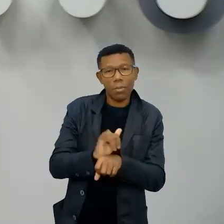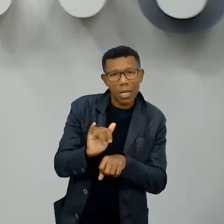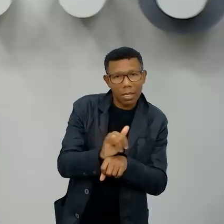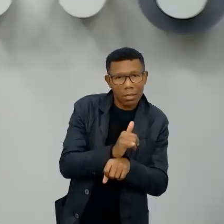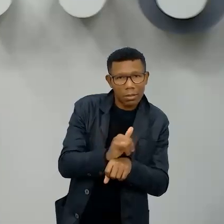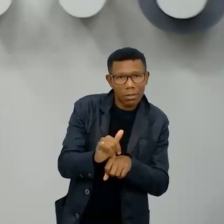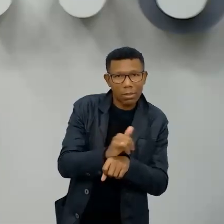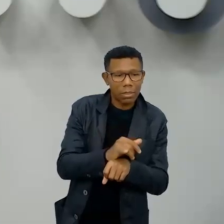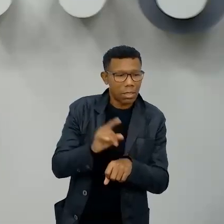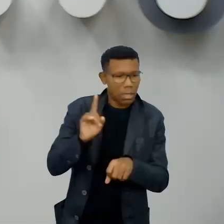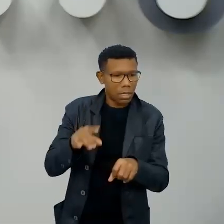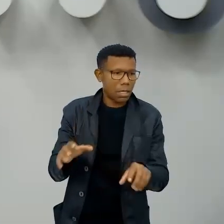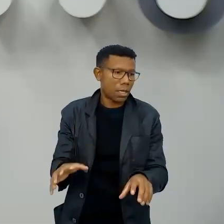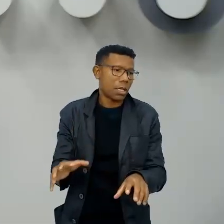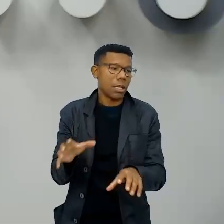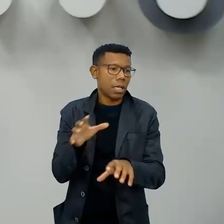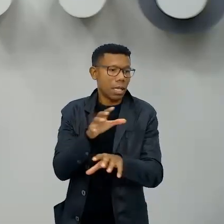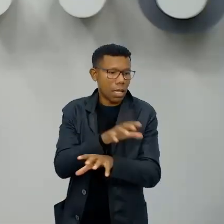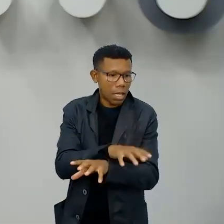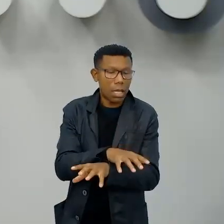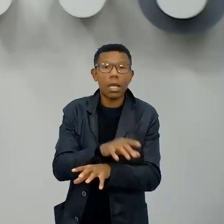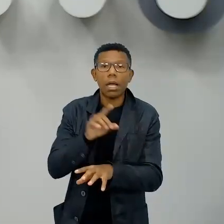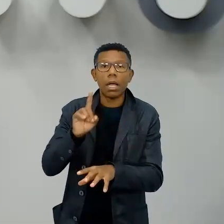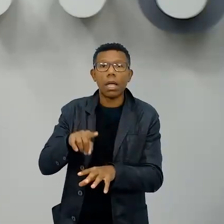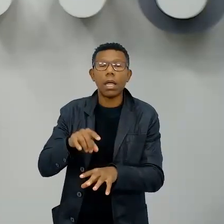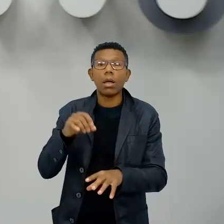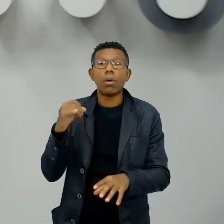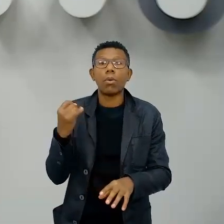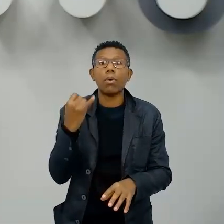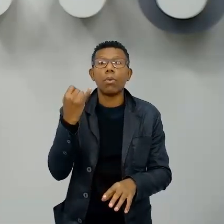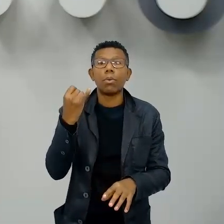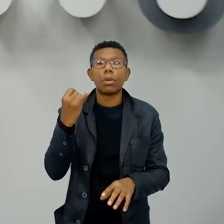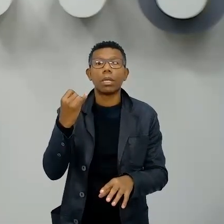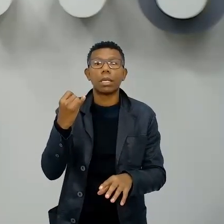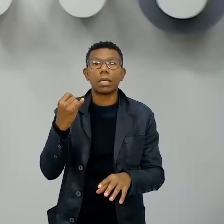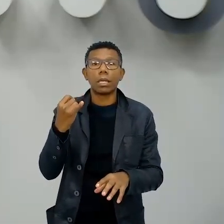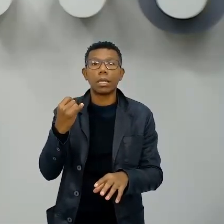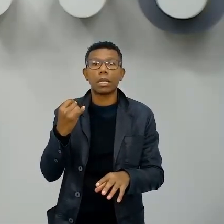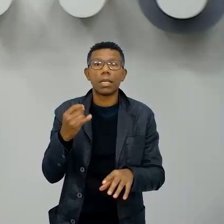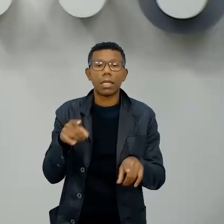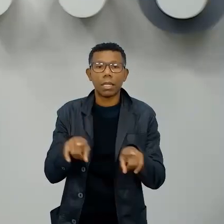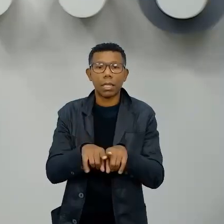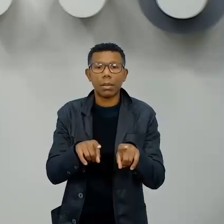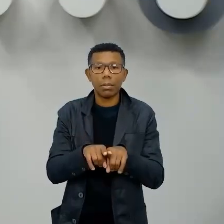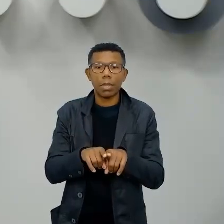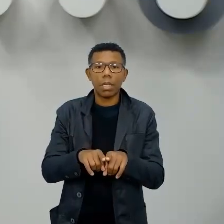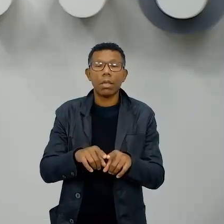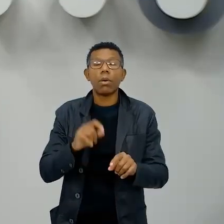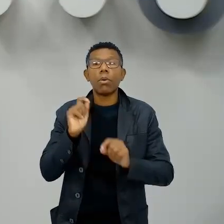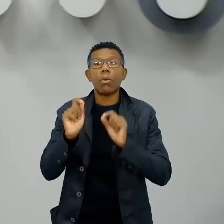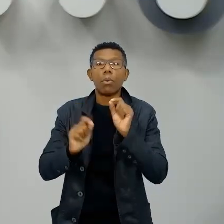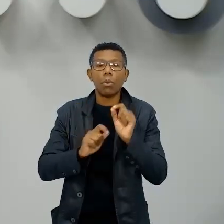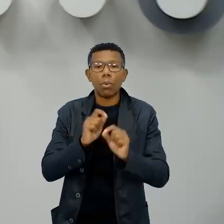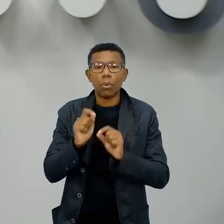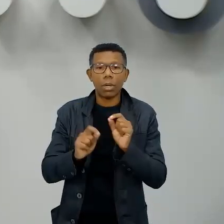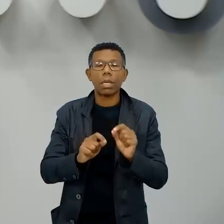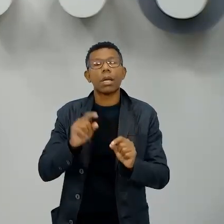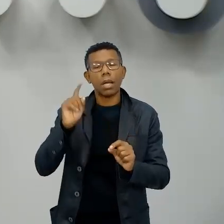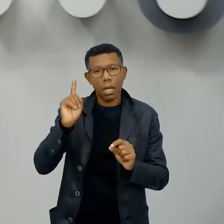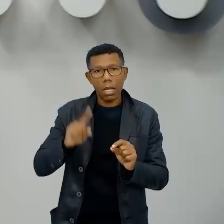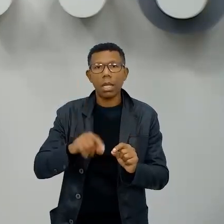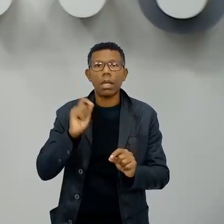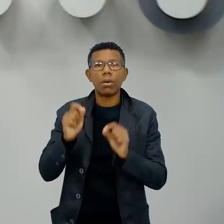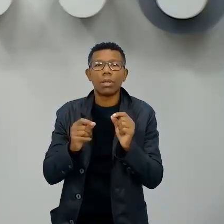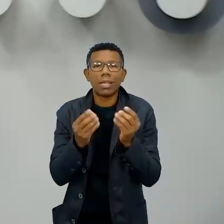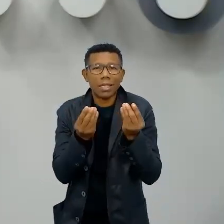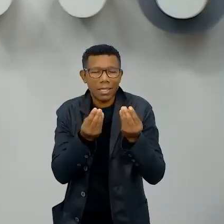sensibilidade, esse acolhimento para o tema, ele precisa partir dessa perspectiva de que é uma situação